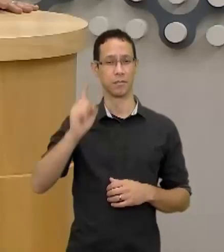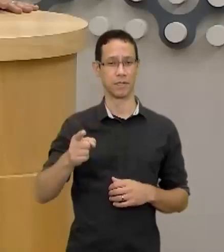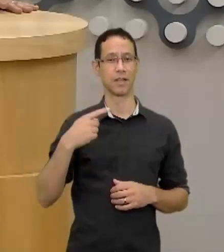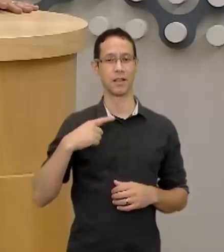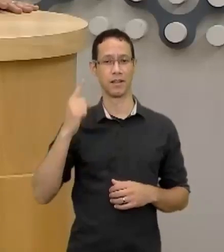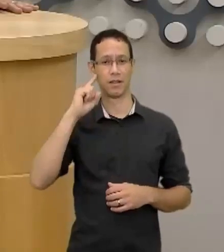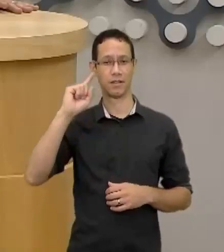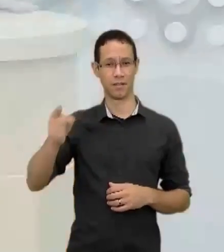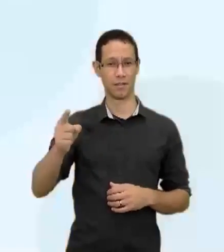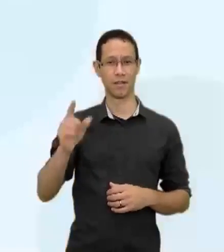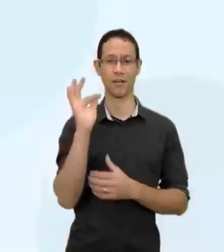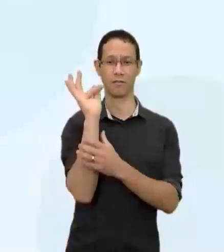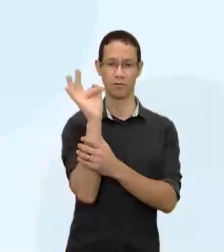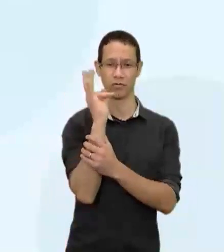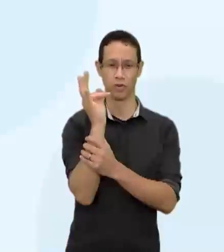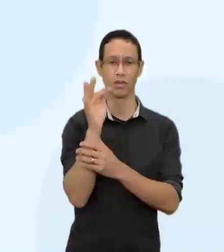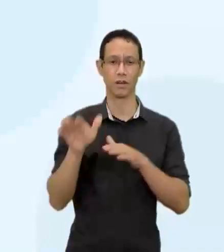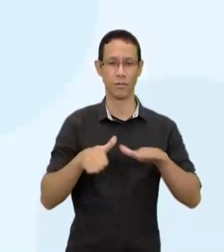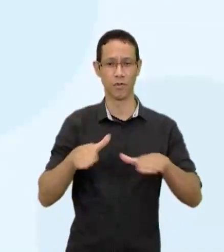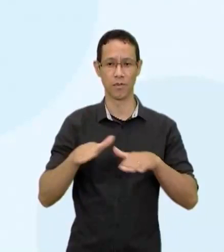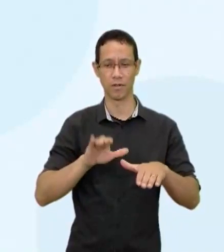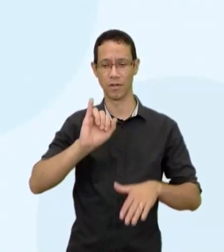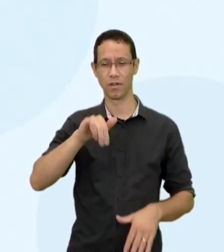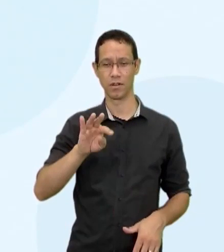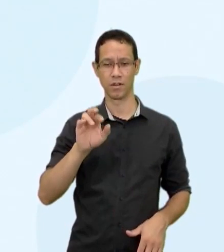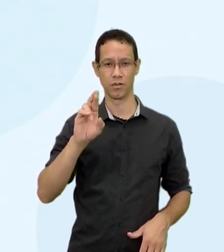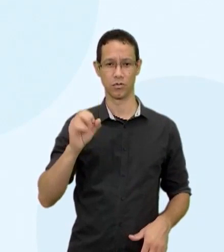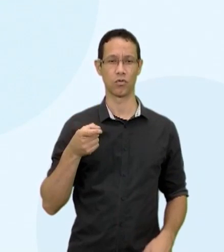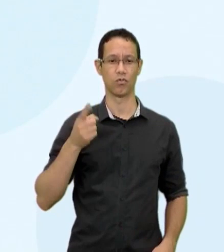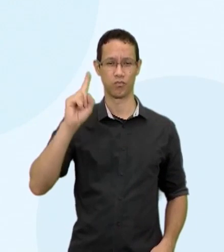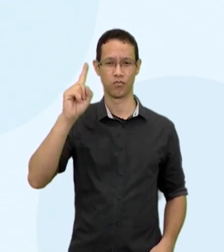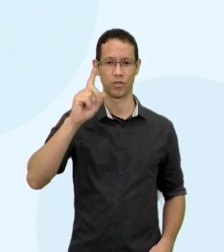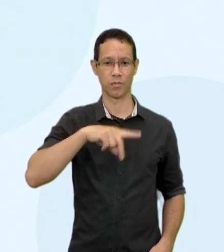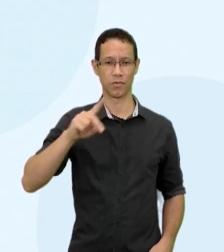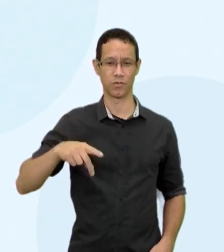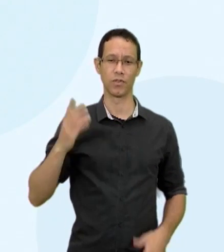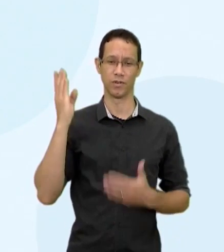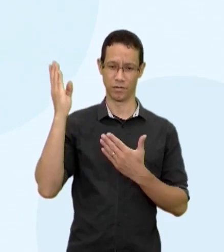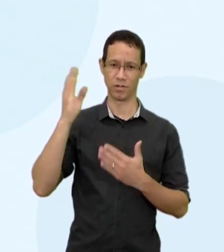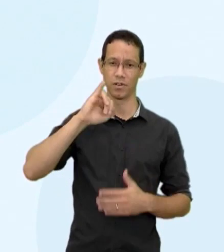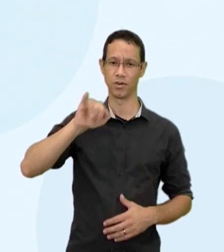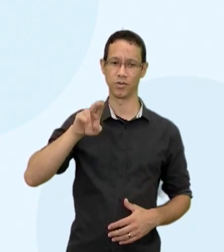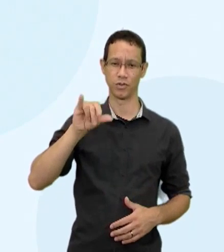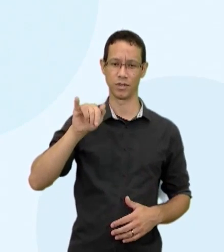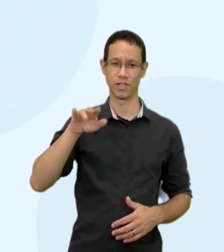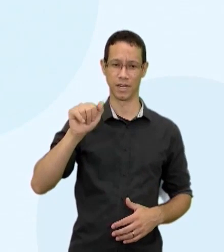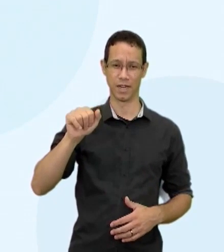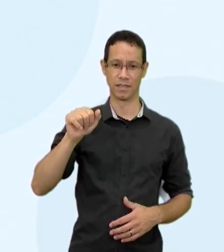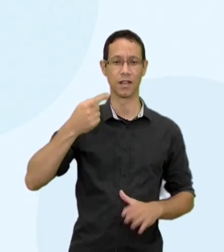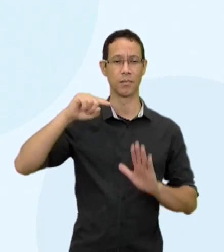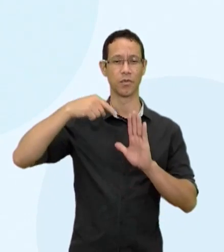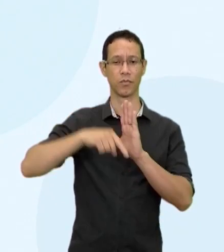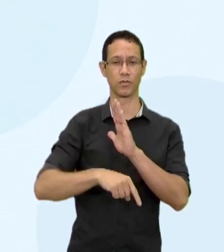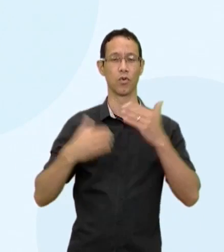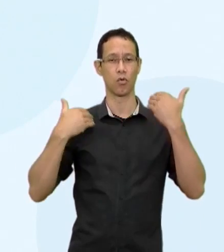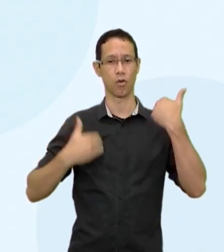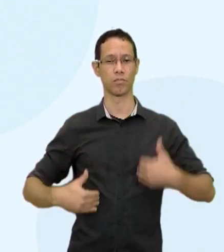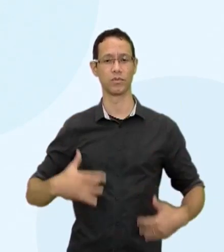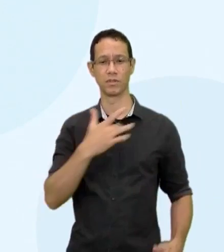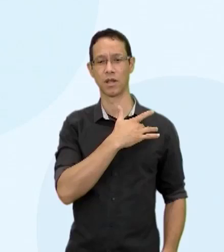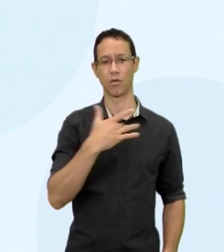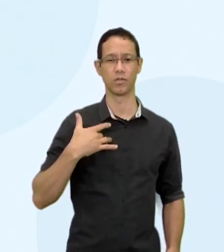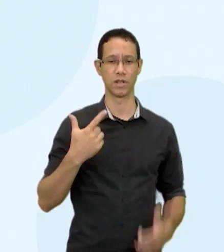tela. Fisiologia do Movimento, intro 1. Obrigado aí, ó. Professora Juliana Vilas Boas Carpe, aprofundamento